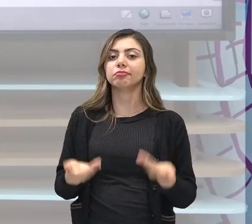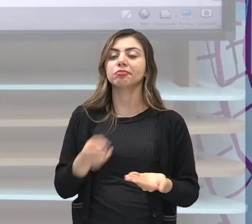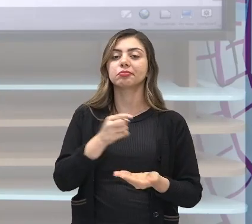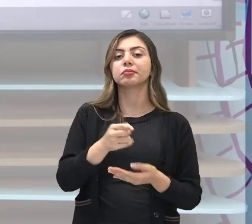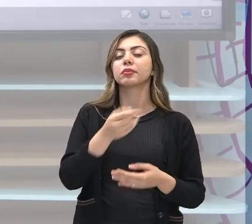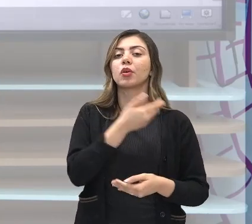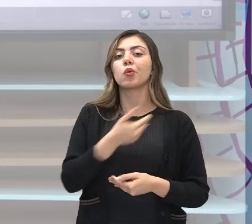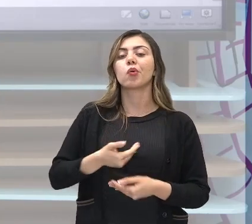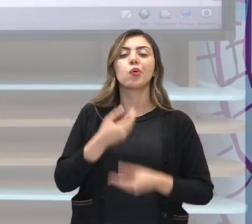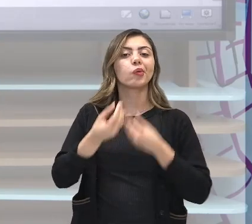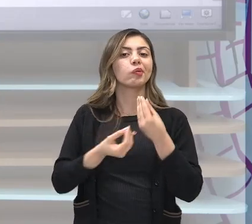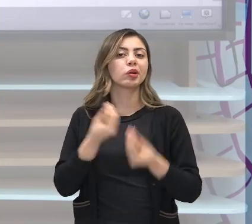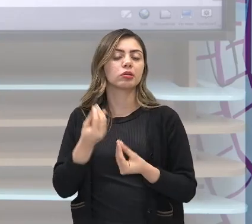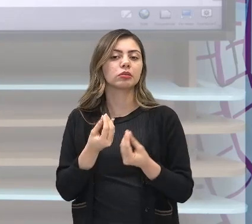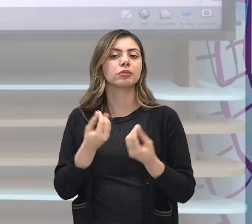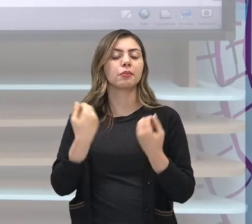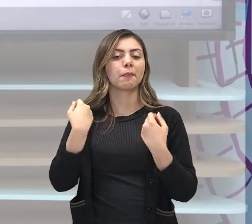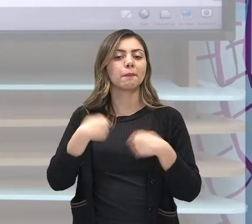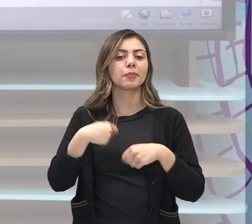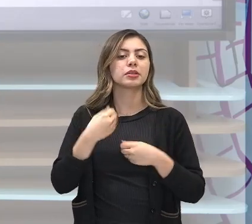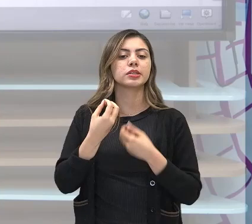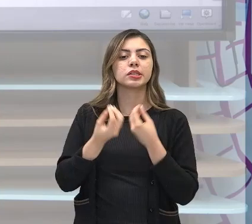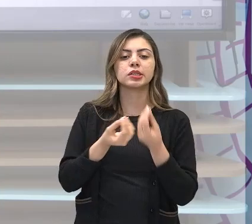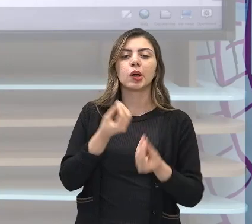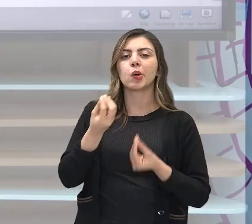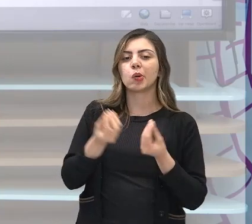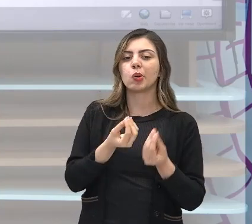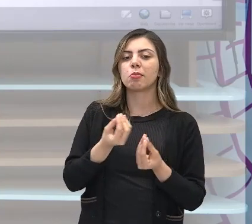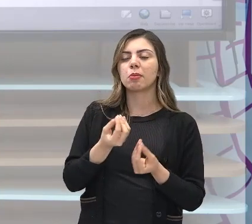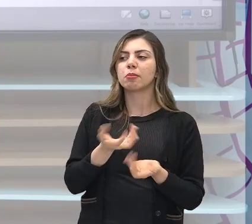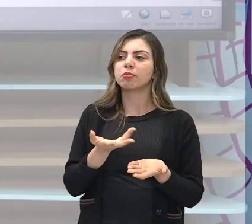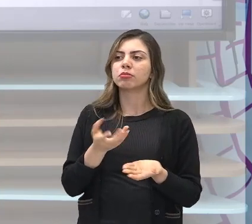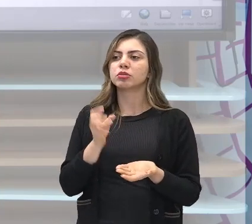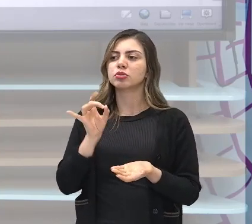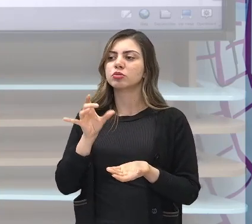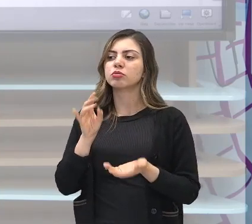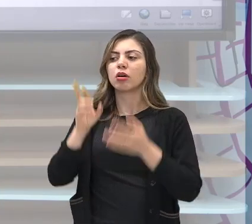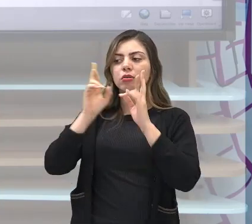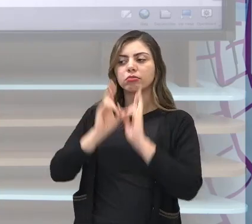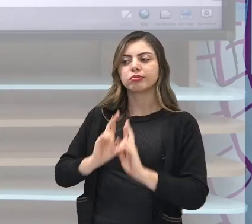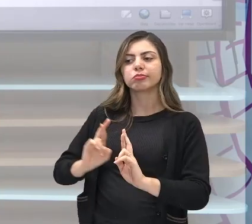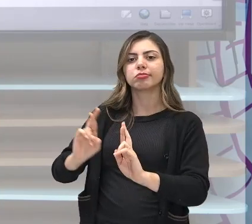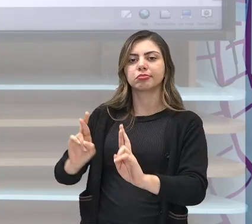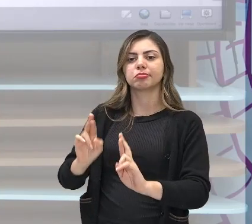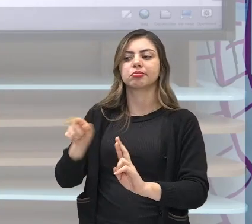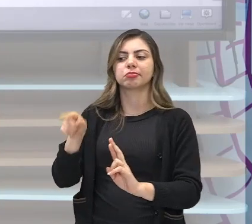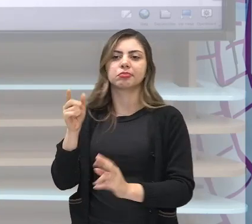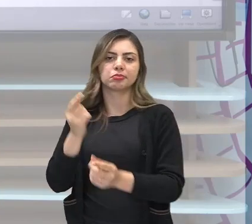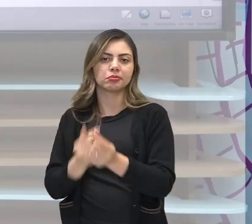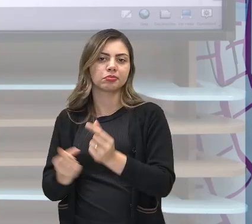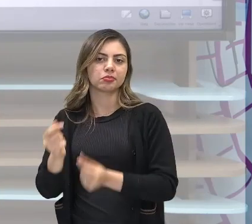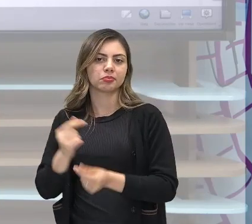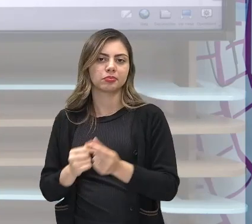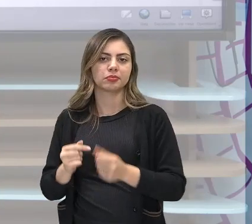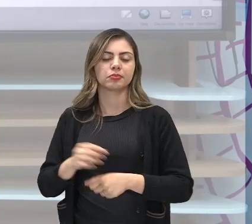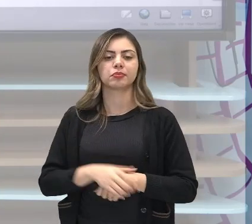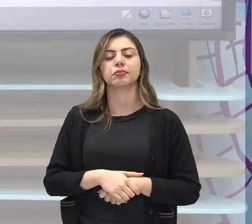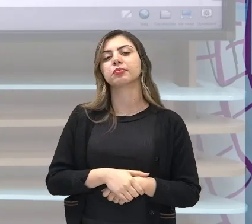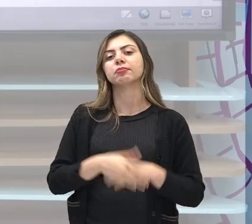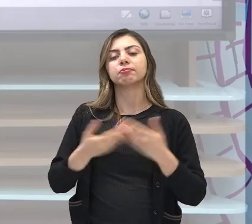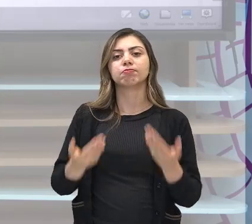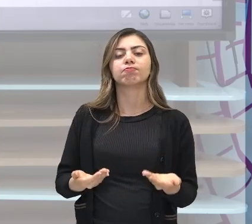Estado, ele deve se manter quase que um espectador da dinâmica econômica. Afinal de